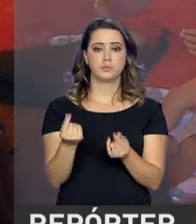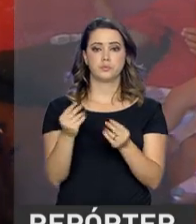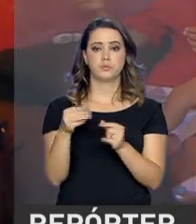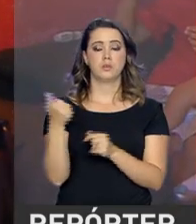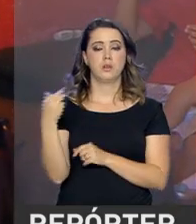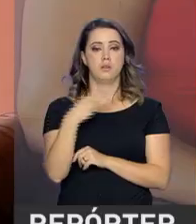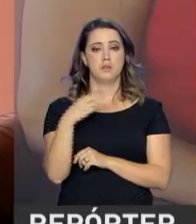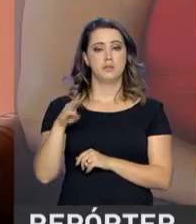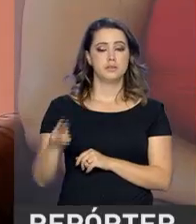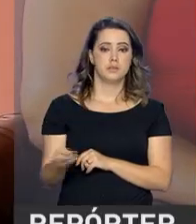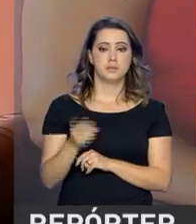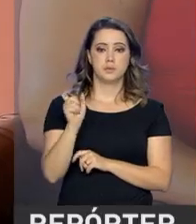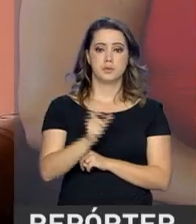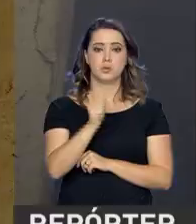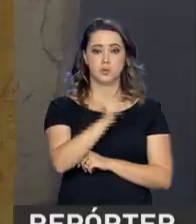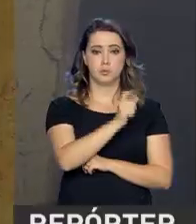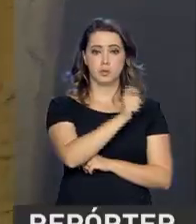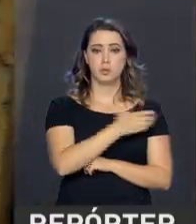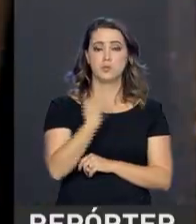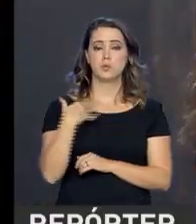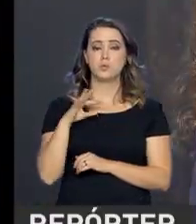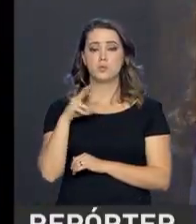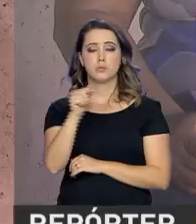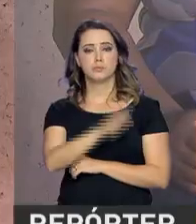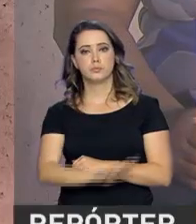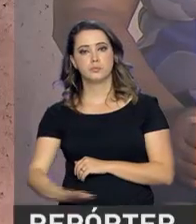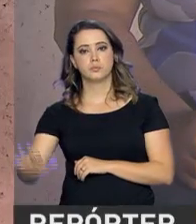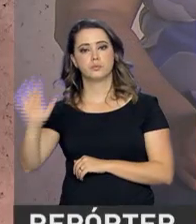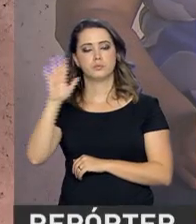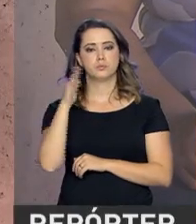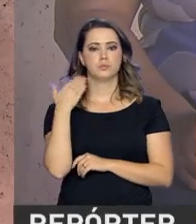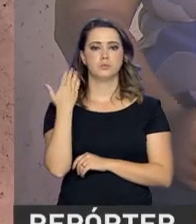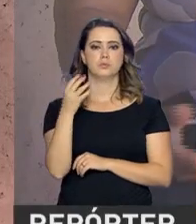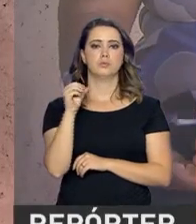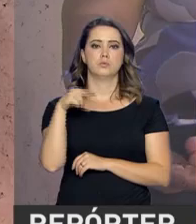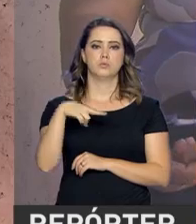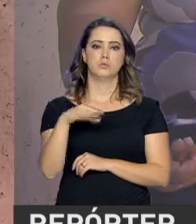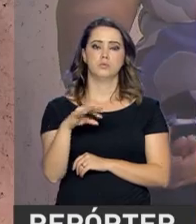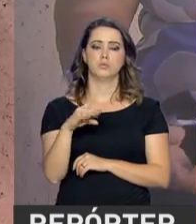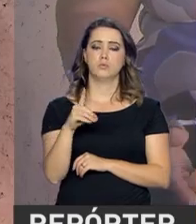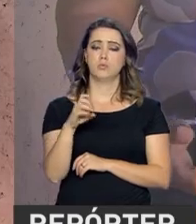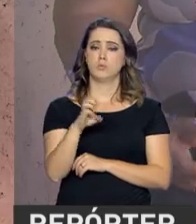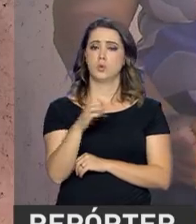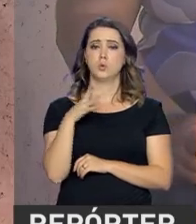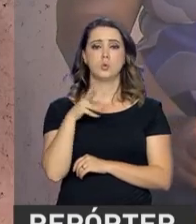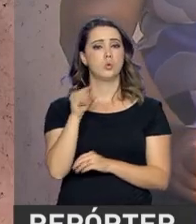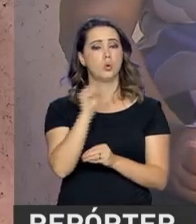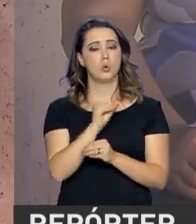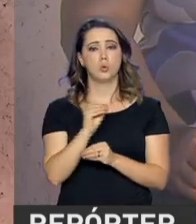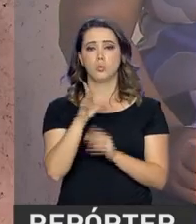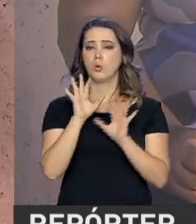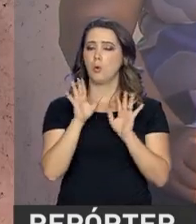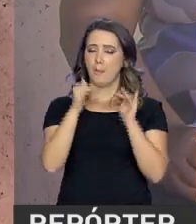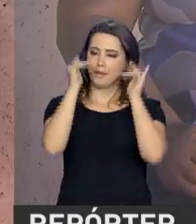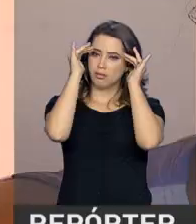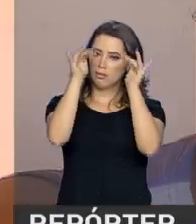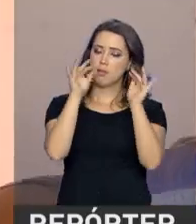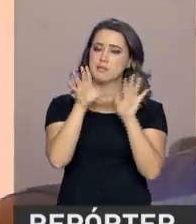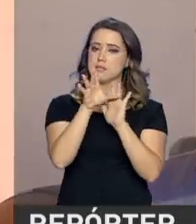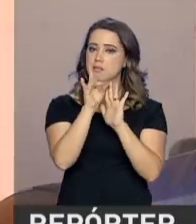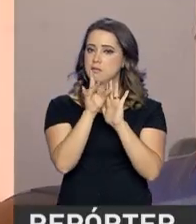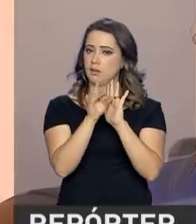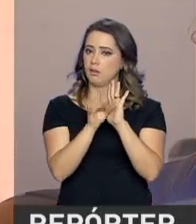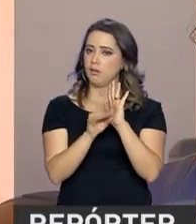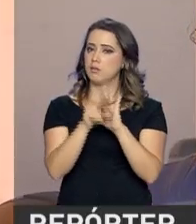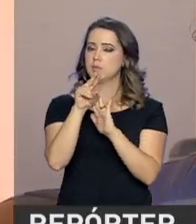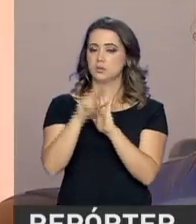13 milhões e 700 mil famílias em todo o país o'neill diz que faz todo o acompanhamento pedido pelo programa ela